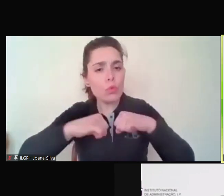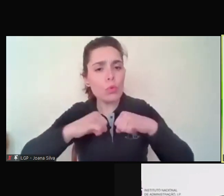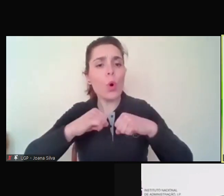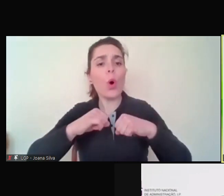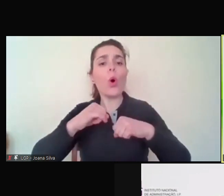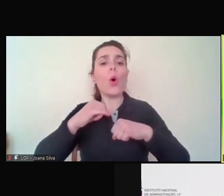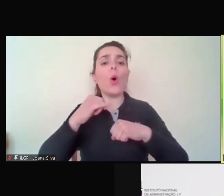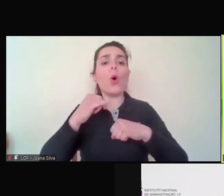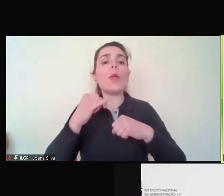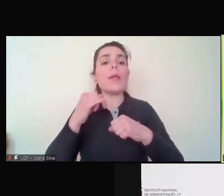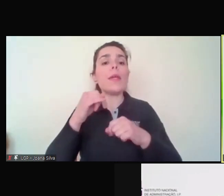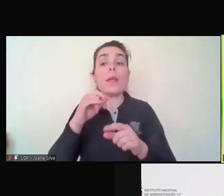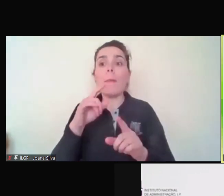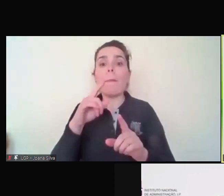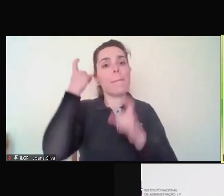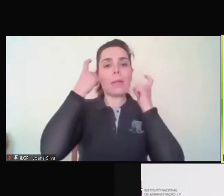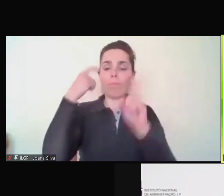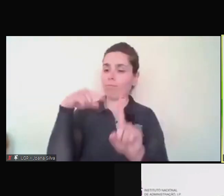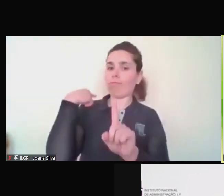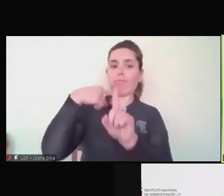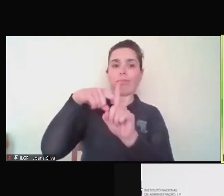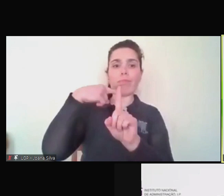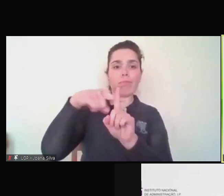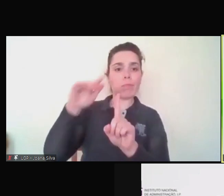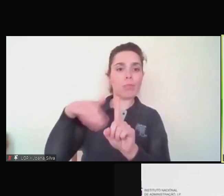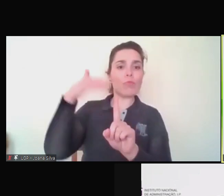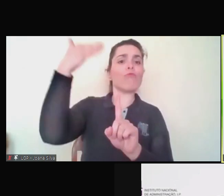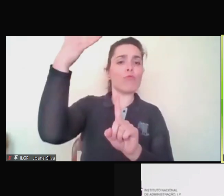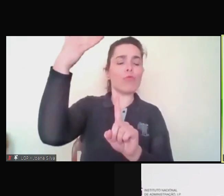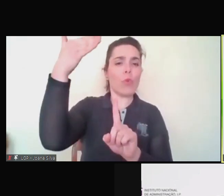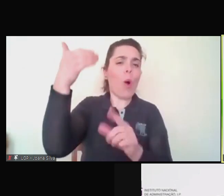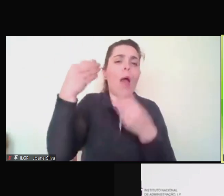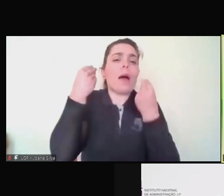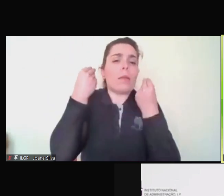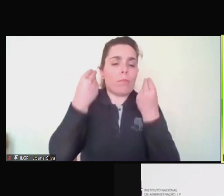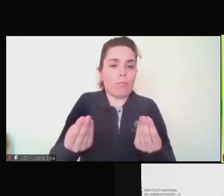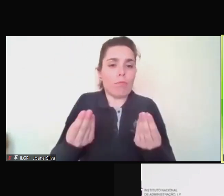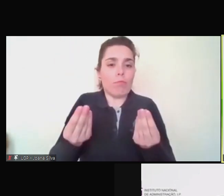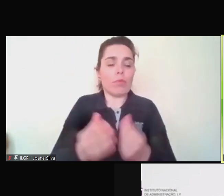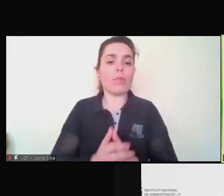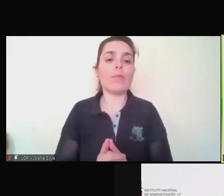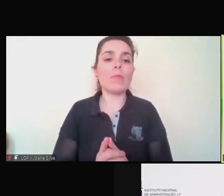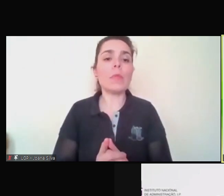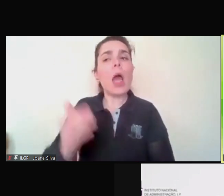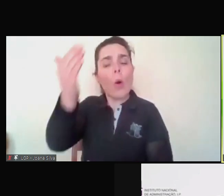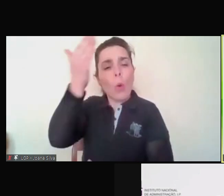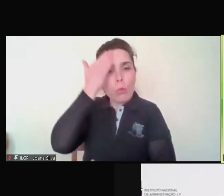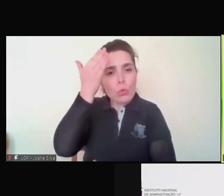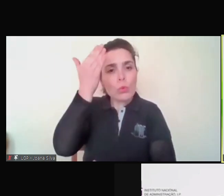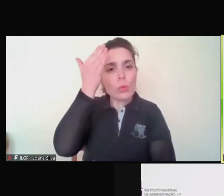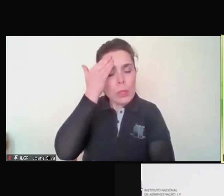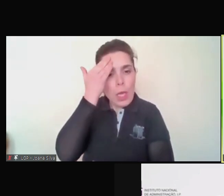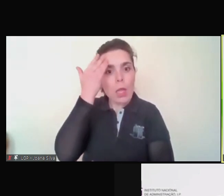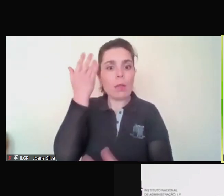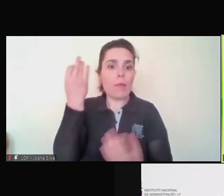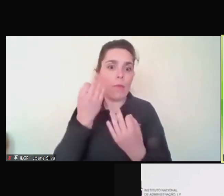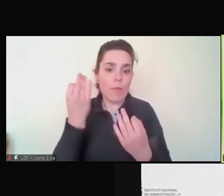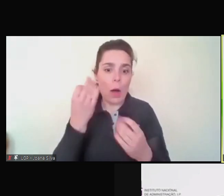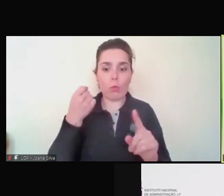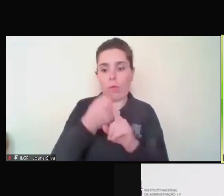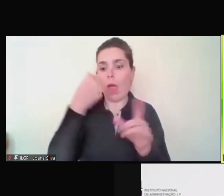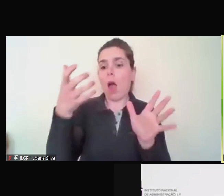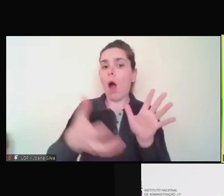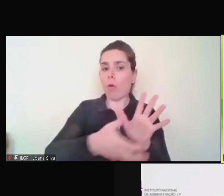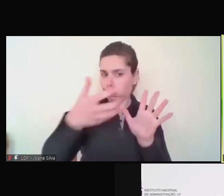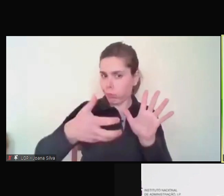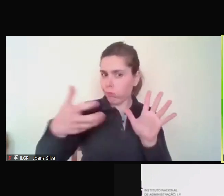otimismo reforçado para o que aí vem. Da consciência da complexidade do desafio, ou diria